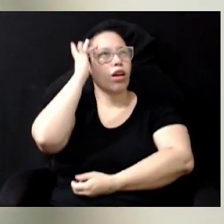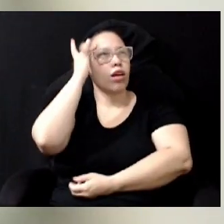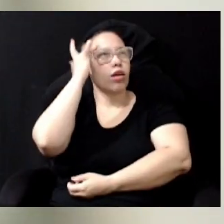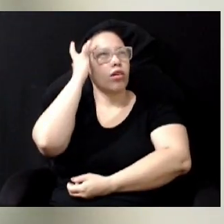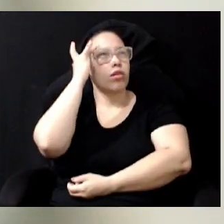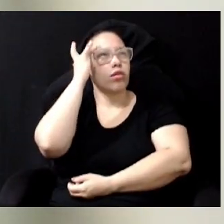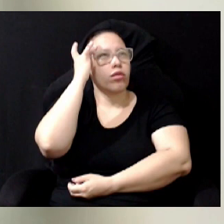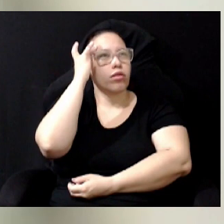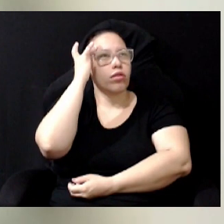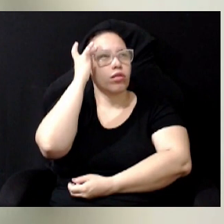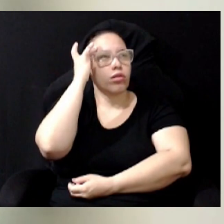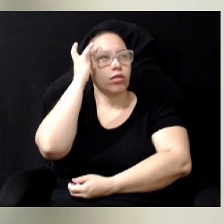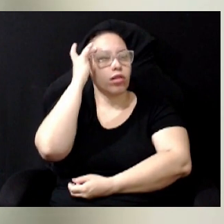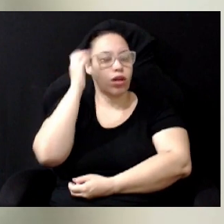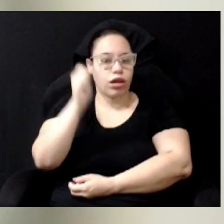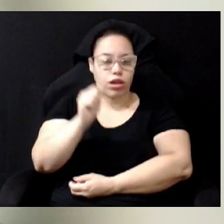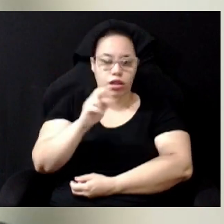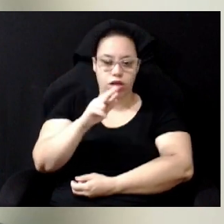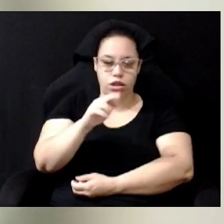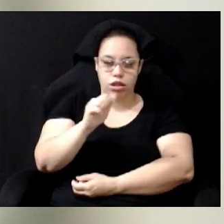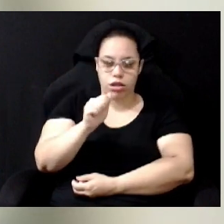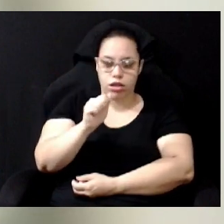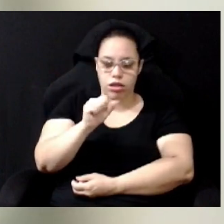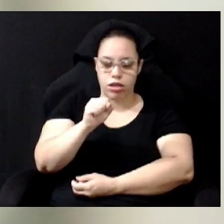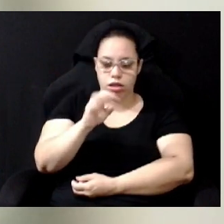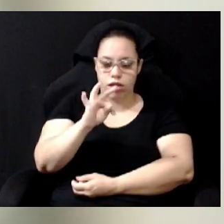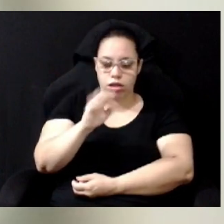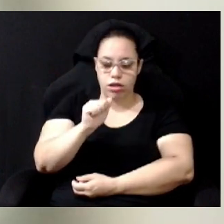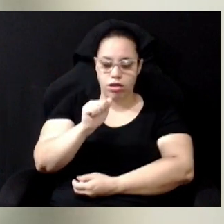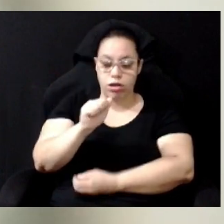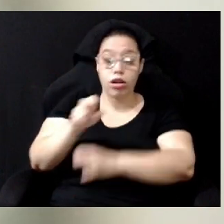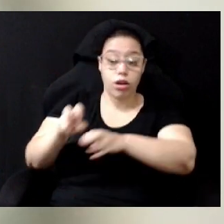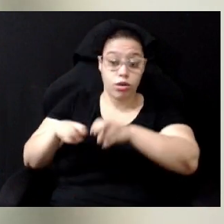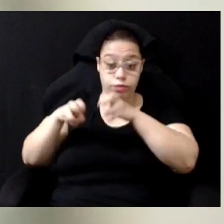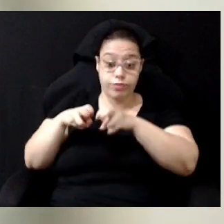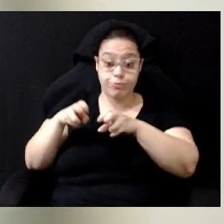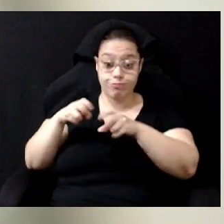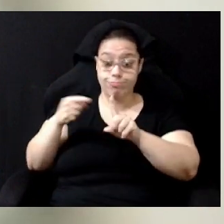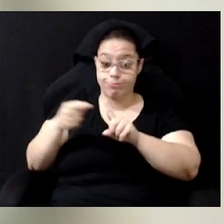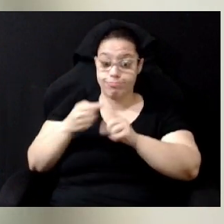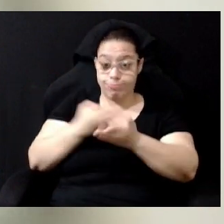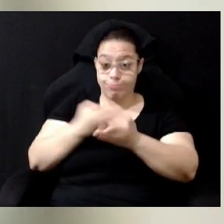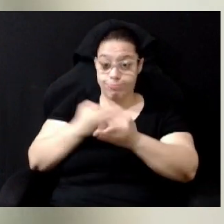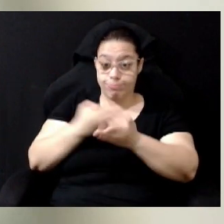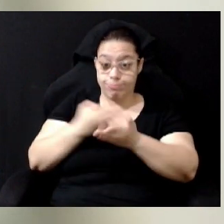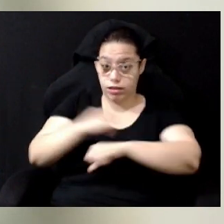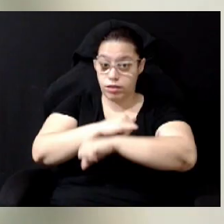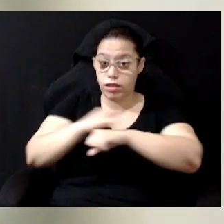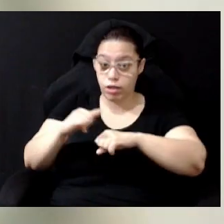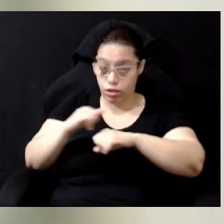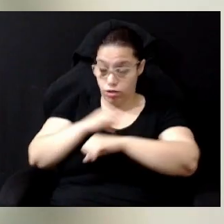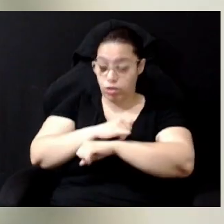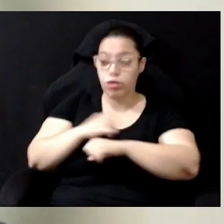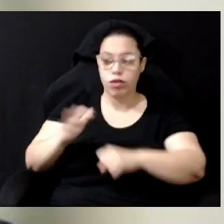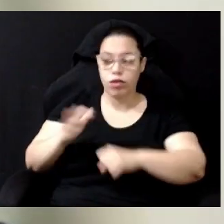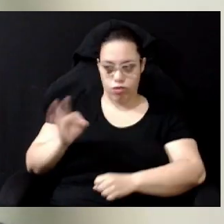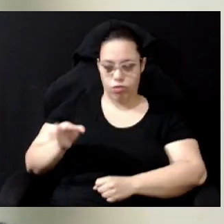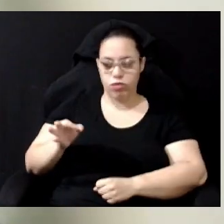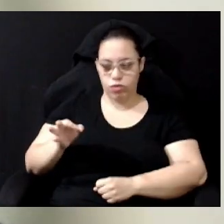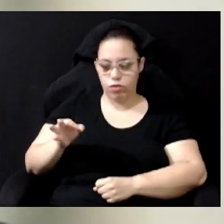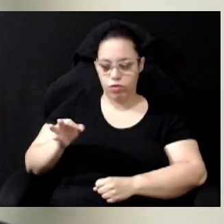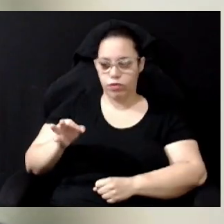acho que, bom, um exemplo arrasta, né? A gente tem aqueles produtores pioneiros que já têm isso na sua estratégia de